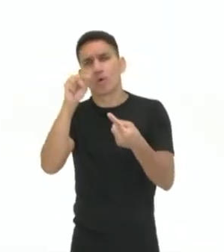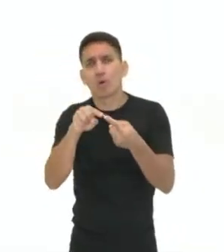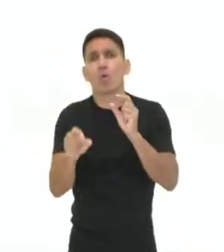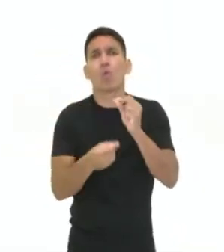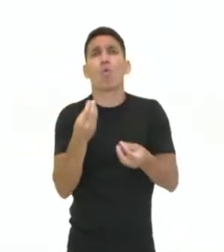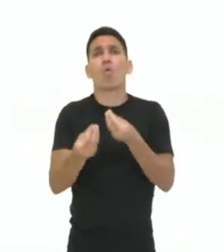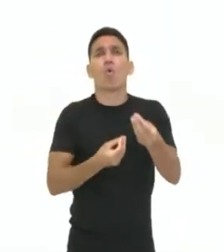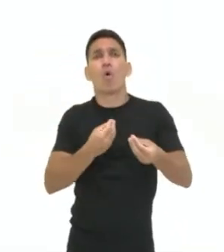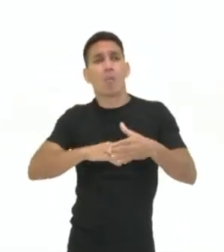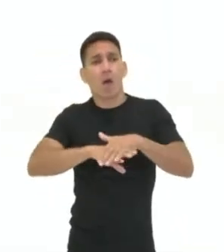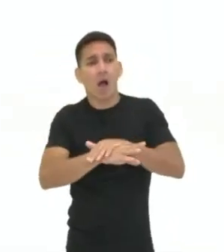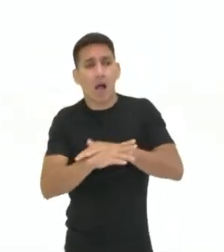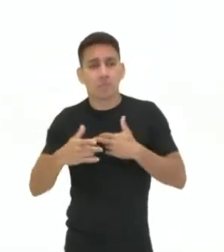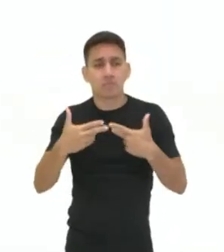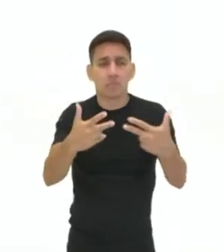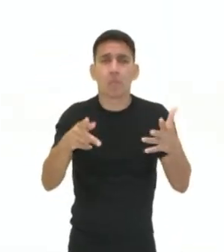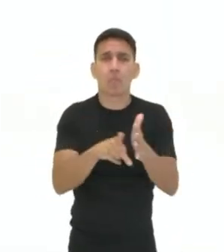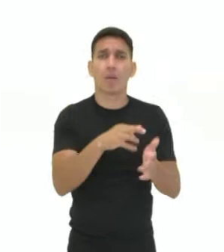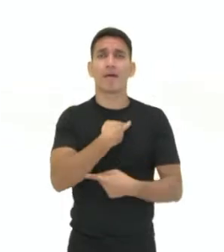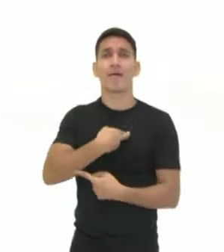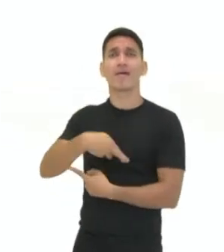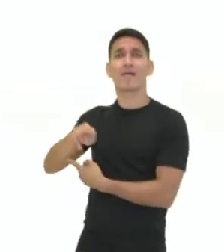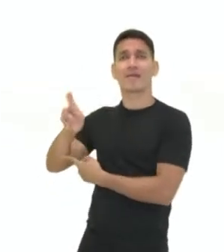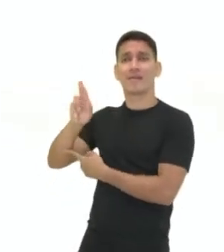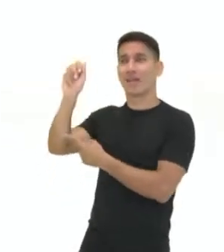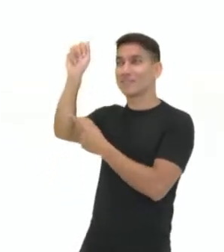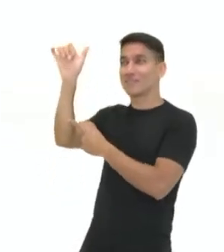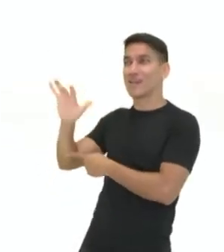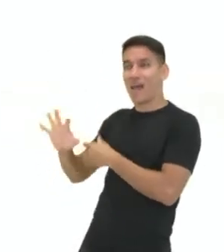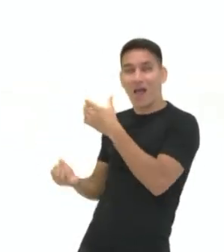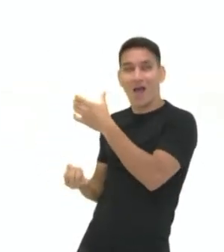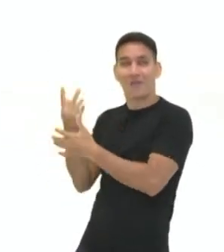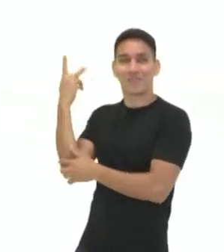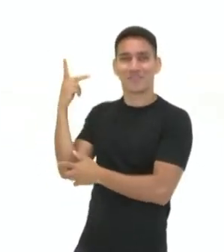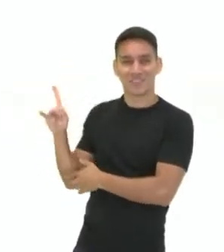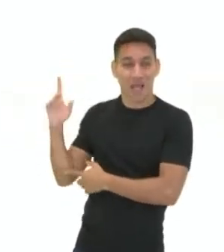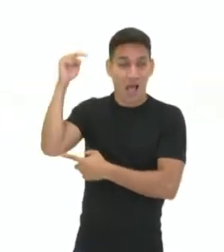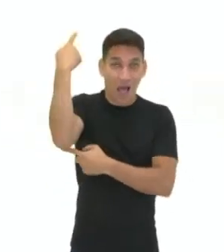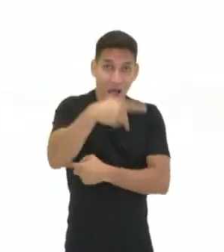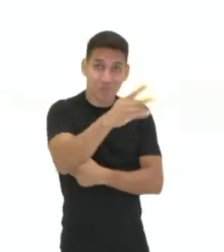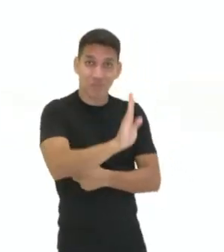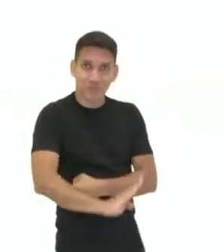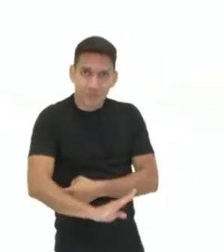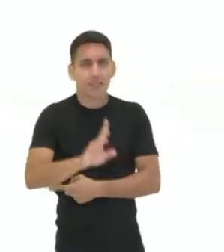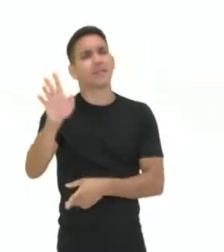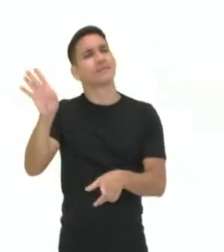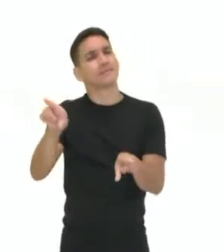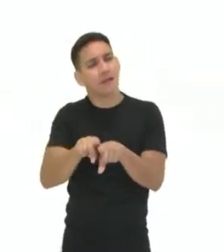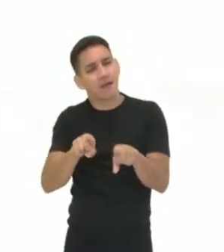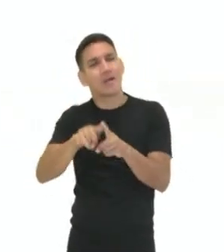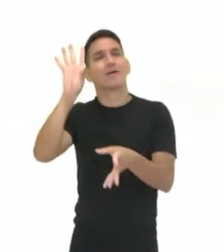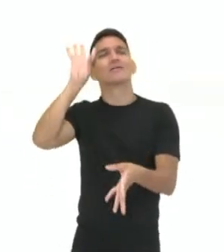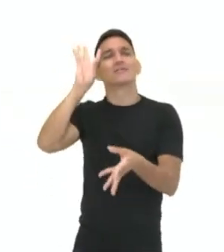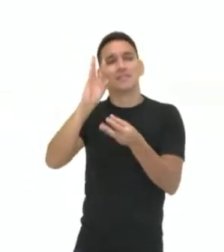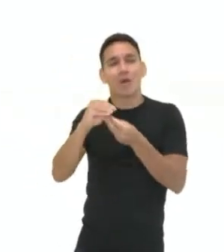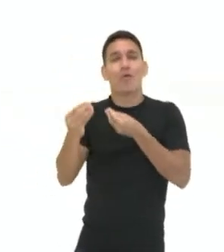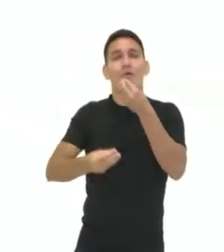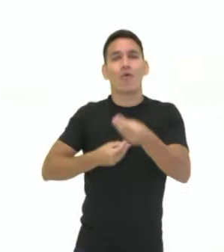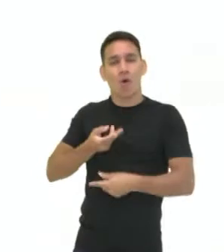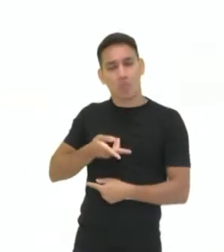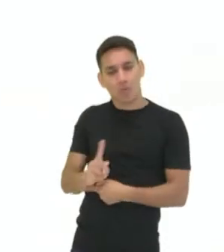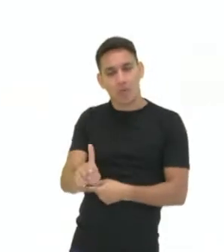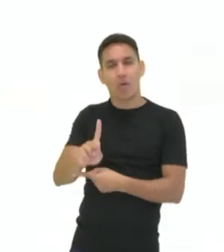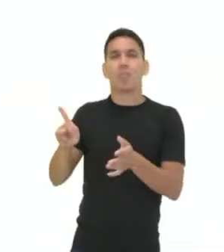religiões afro-brasileiras e reconhecer a sua importância para a preservação, para a memória das